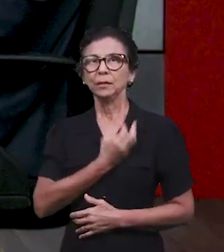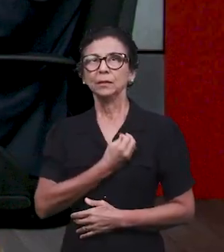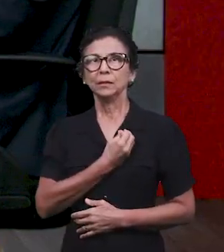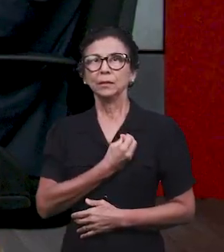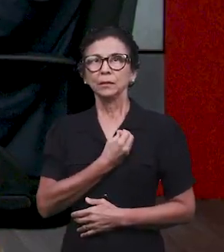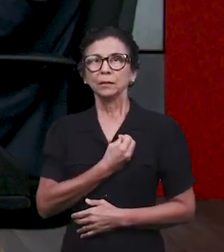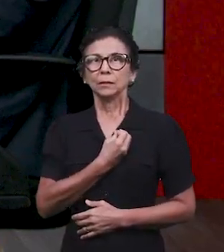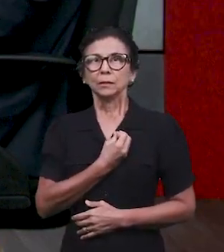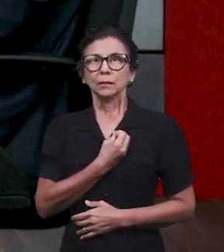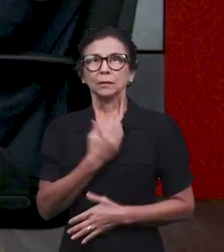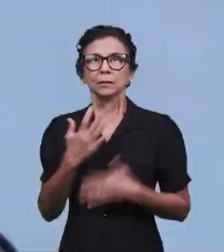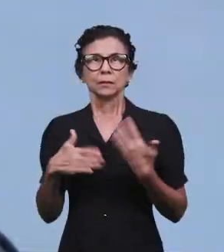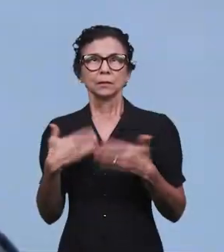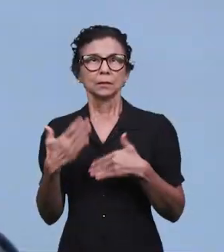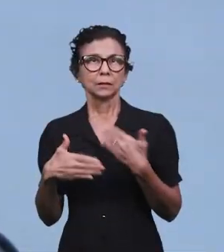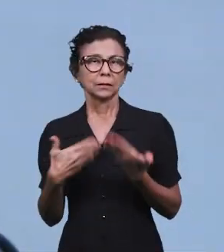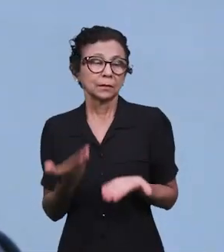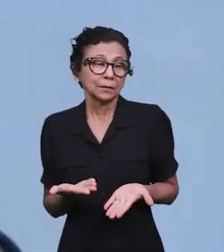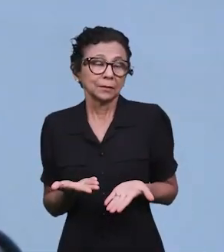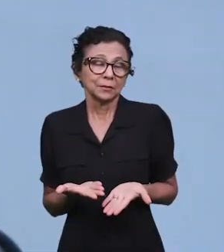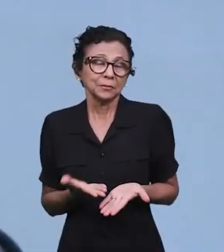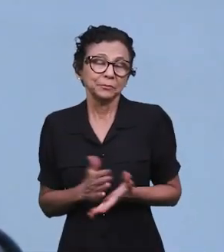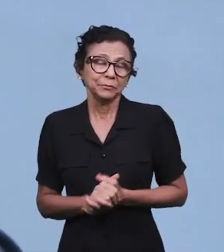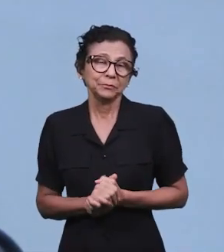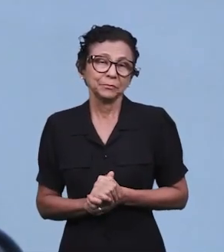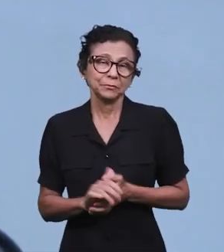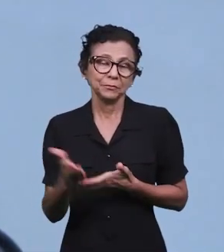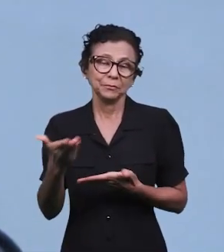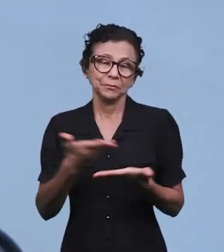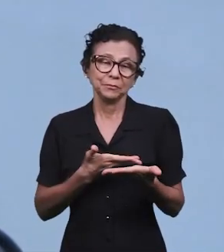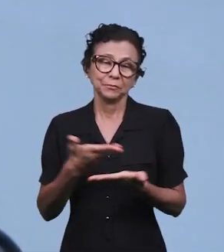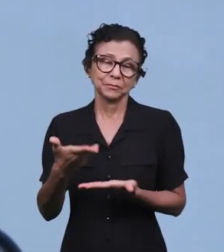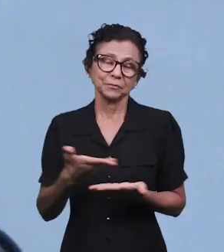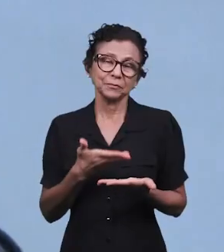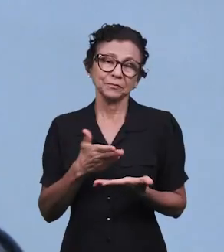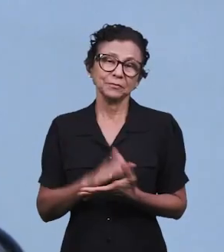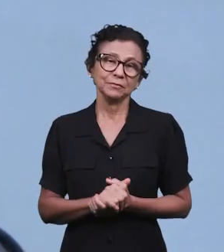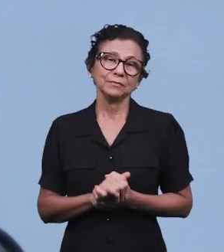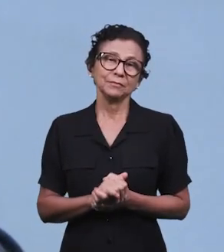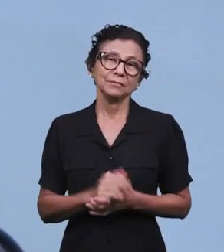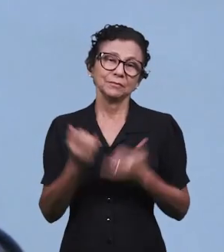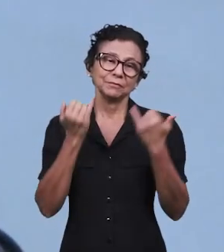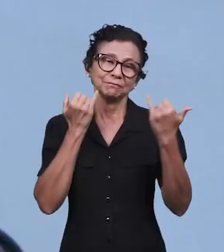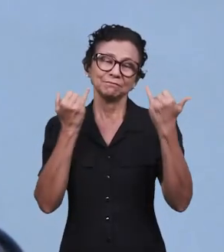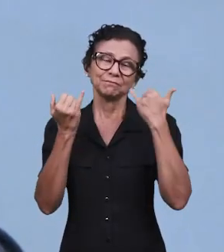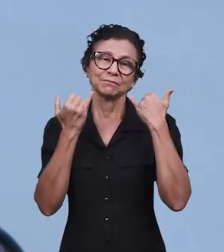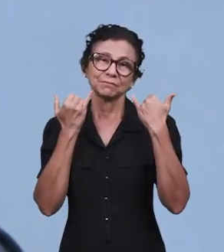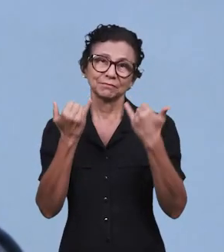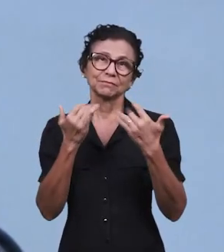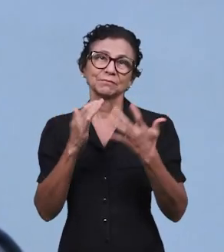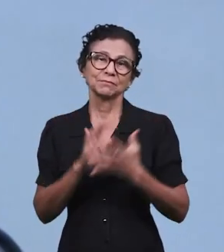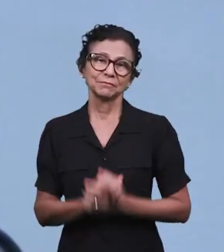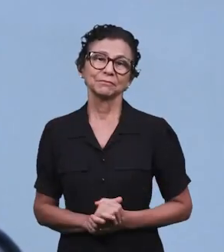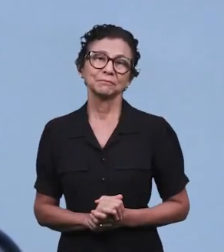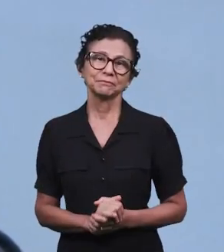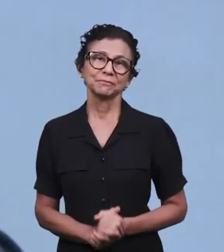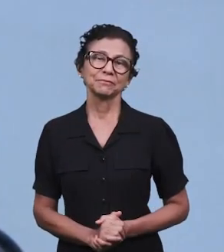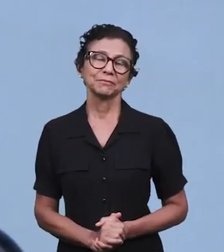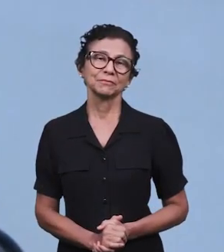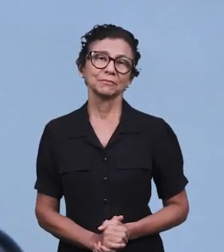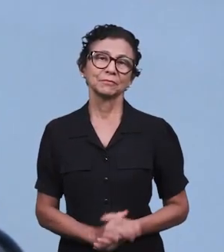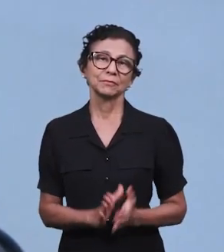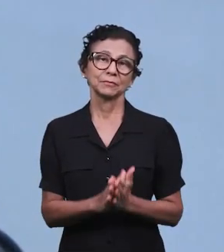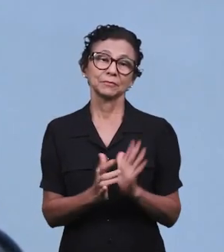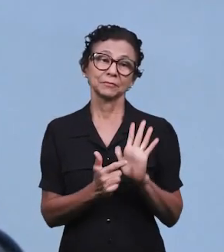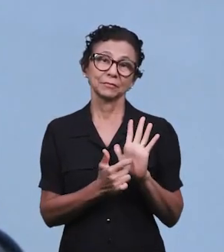com os irmãos, uma alegria muito grande em poder participar com os irmãos, trazer essas informações que estão escritas